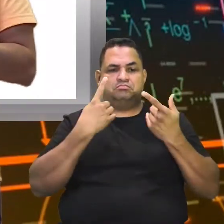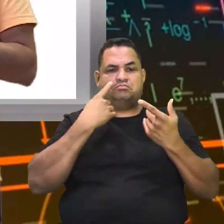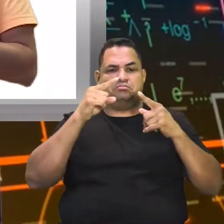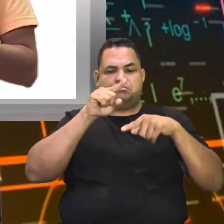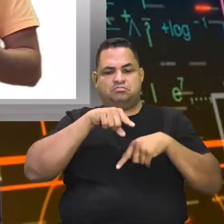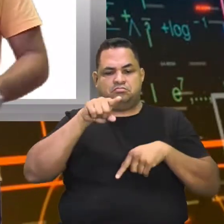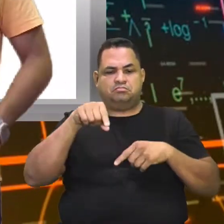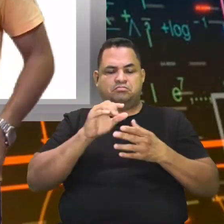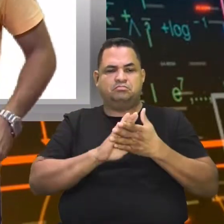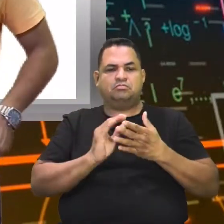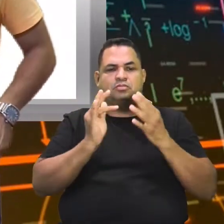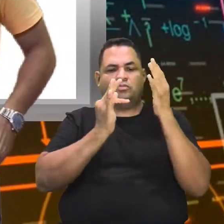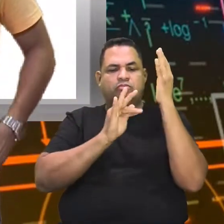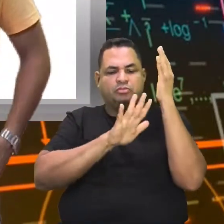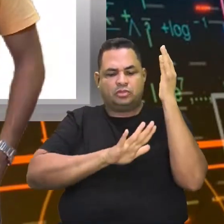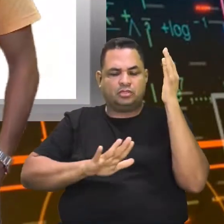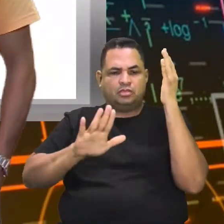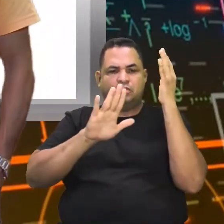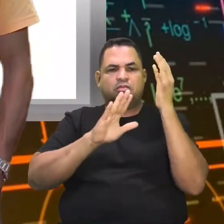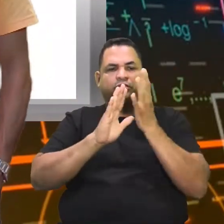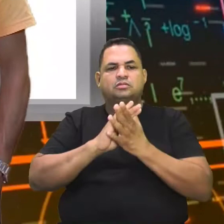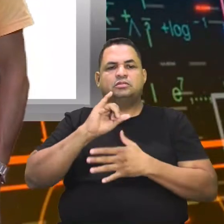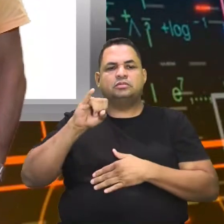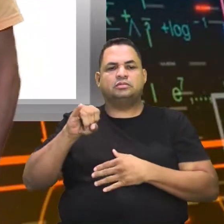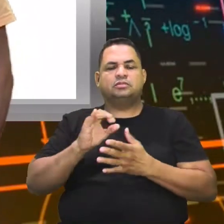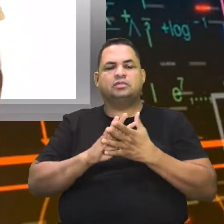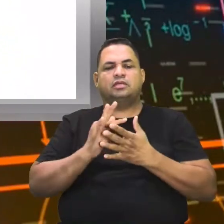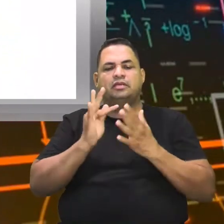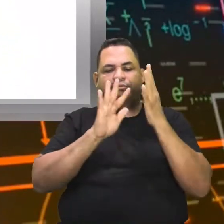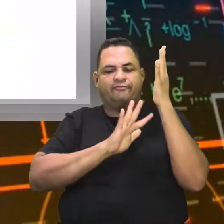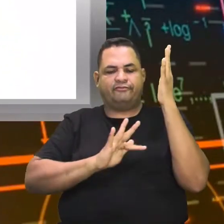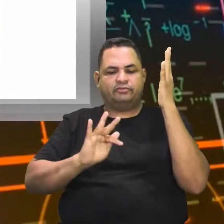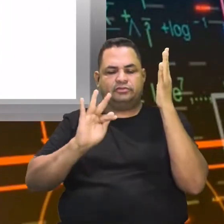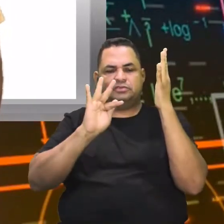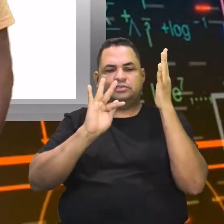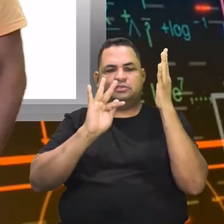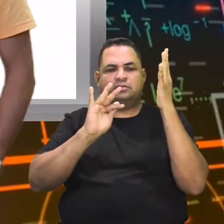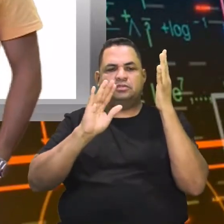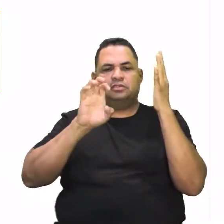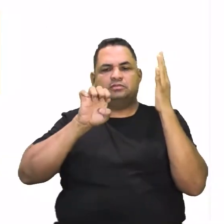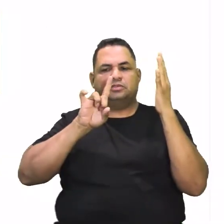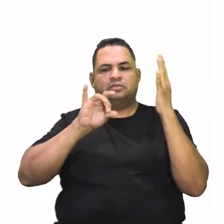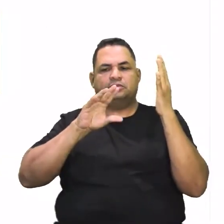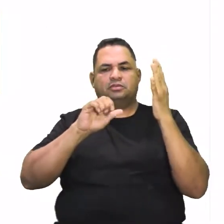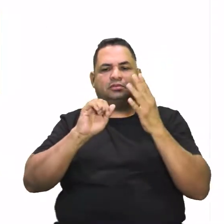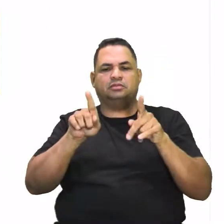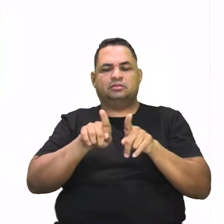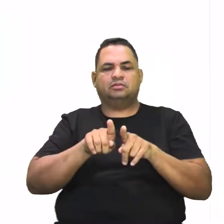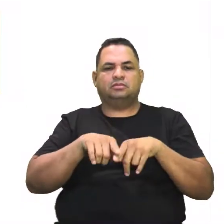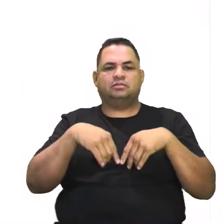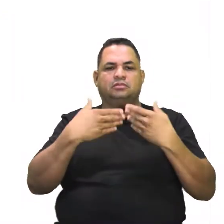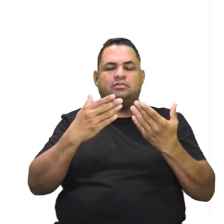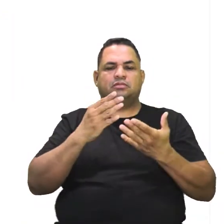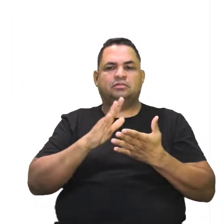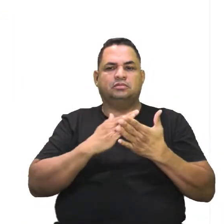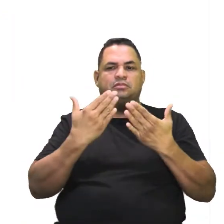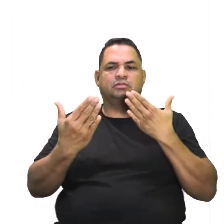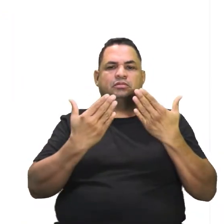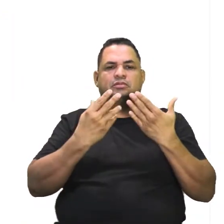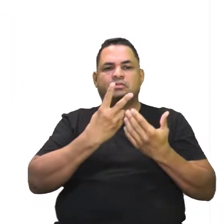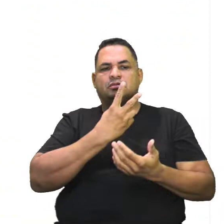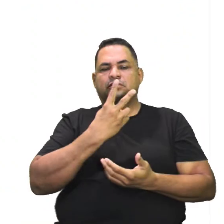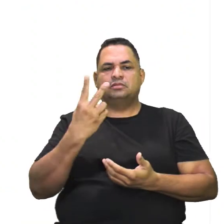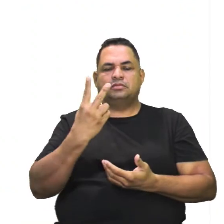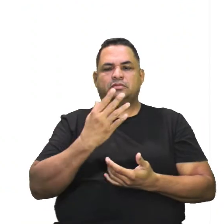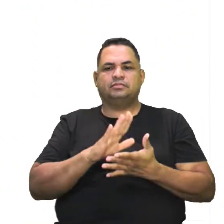vê isso com uma função afim do juro simples e com a função exponencial no juro composto. Olha lá na telinha, então. Quando a gente faz a comparação dos